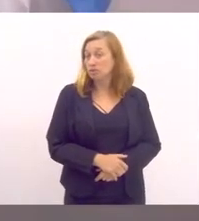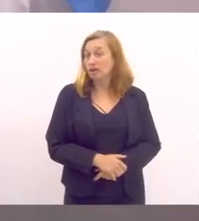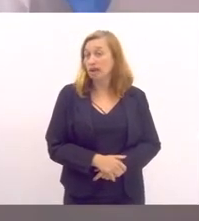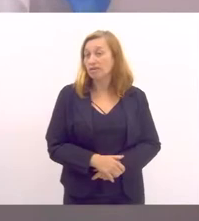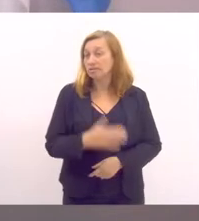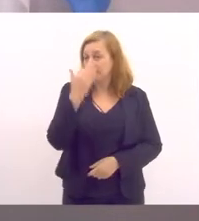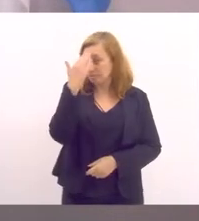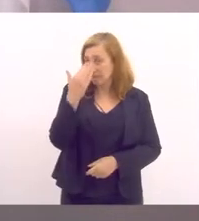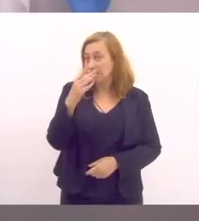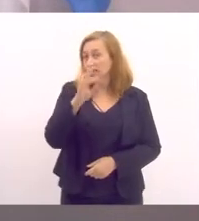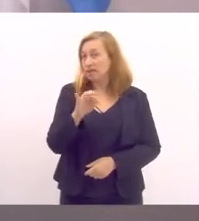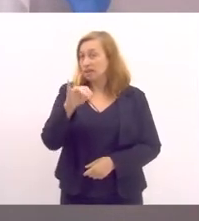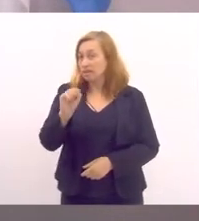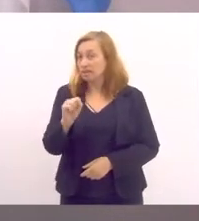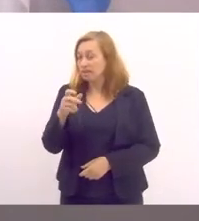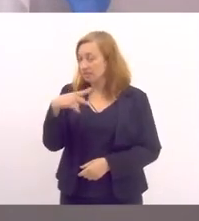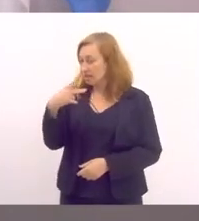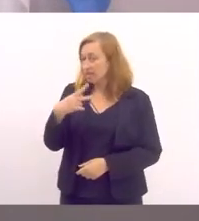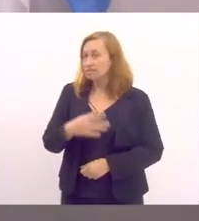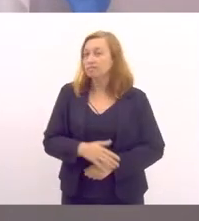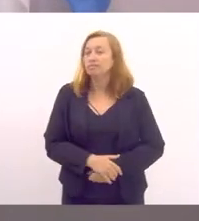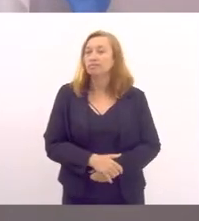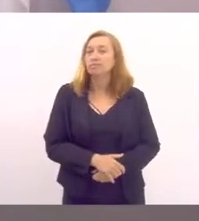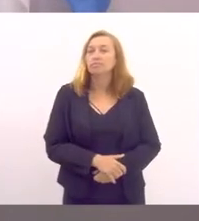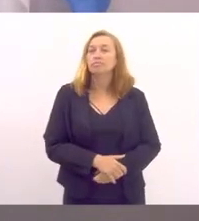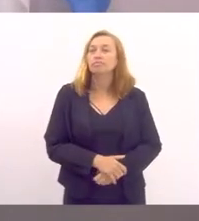Obrigada, Thaís, pelas palavras.